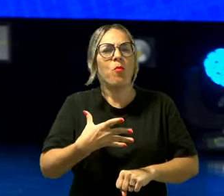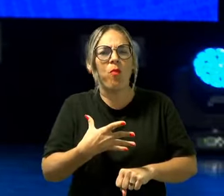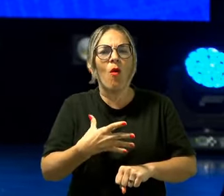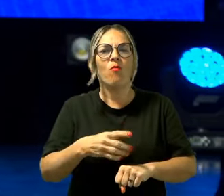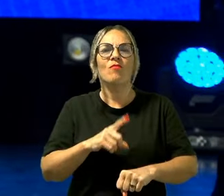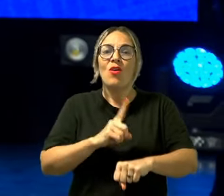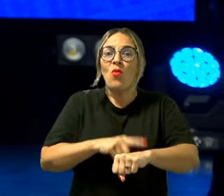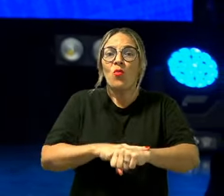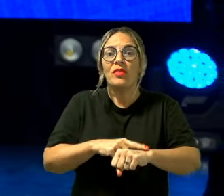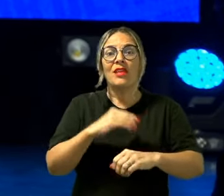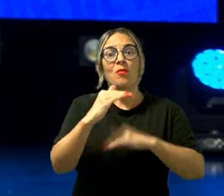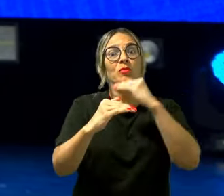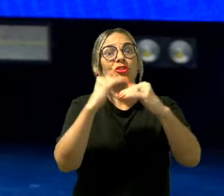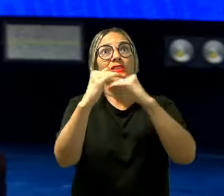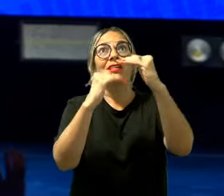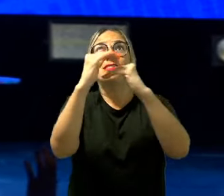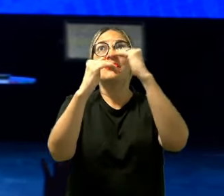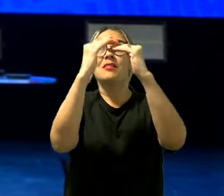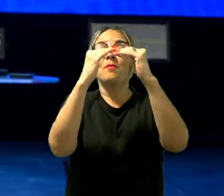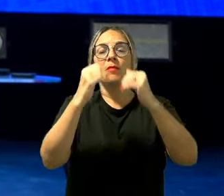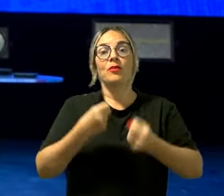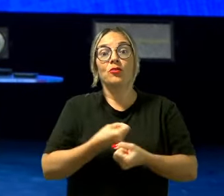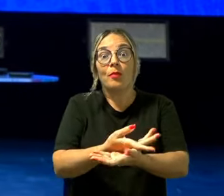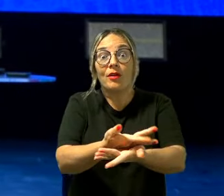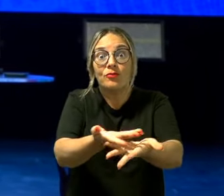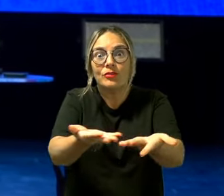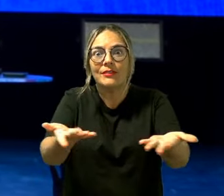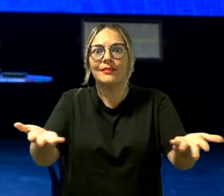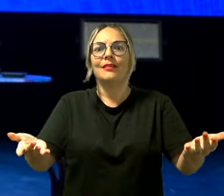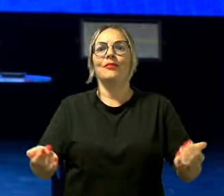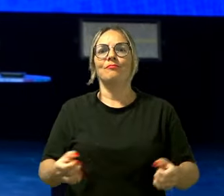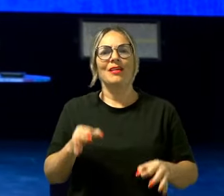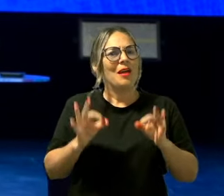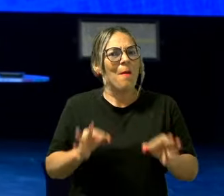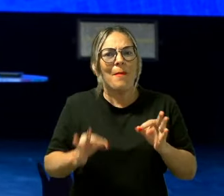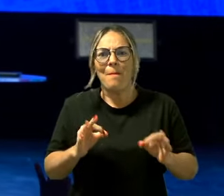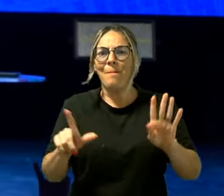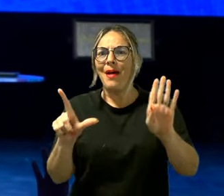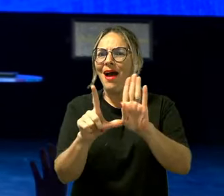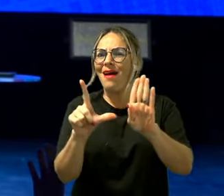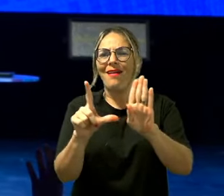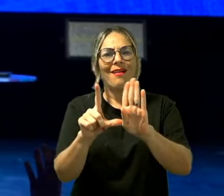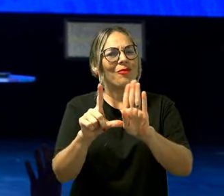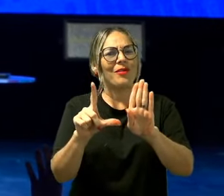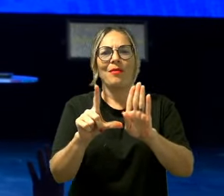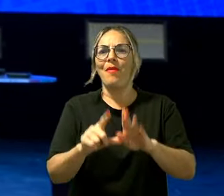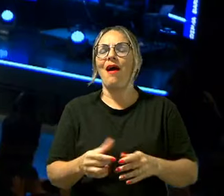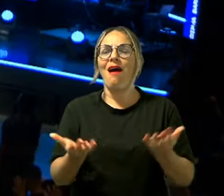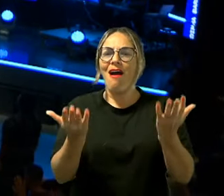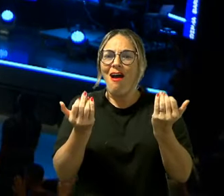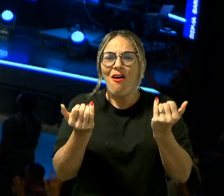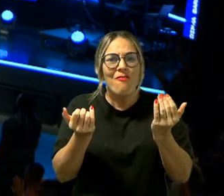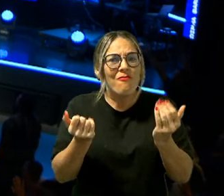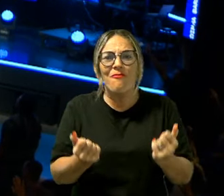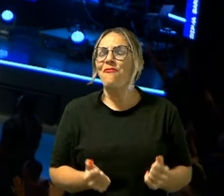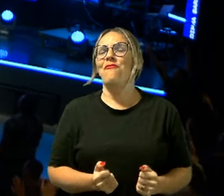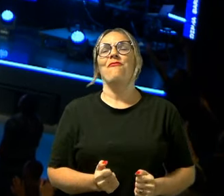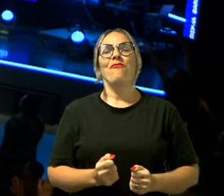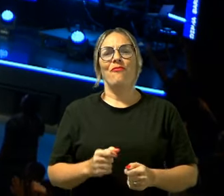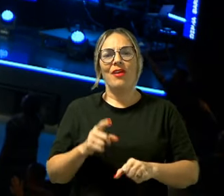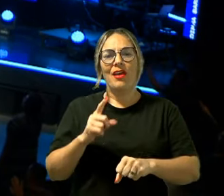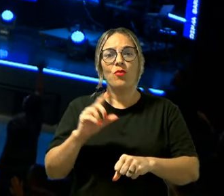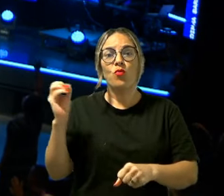de alargar as fronteiras. Se prepara, Lagoinha Barra, porque vem uma estação de alargar a